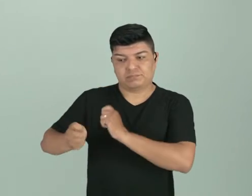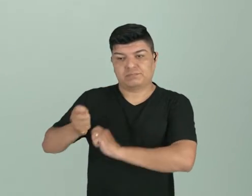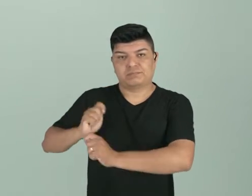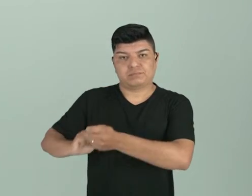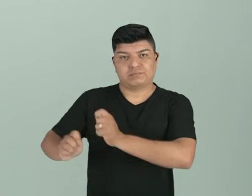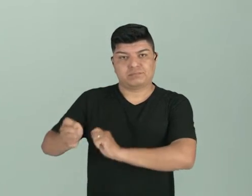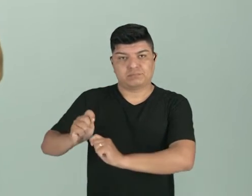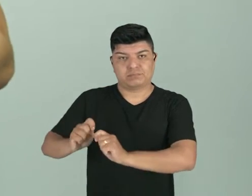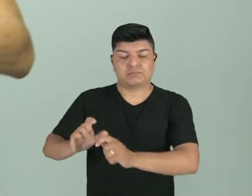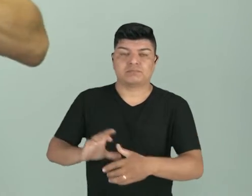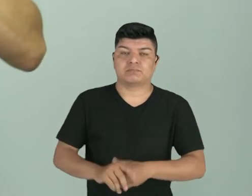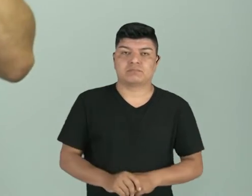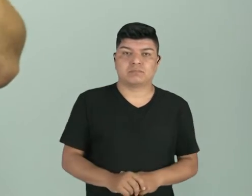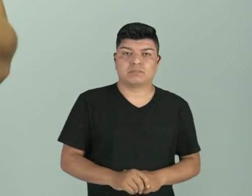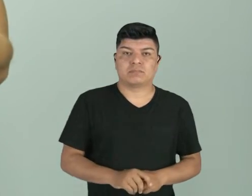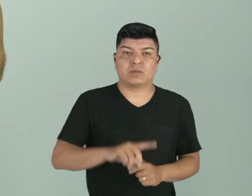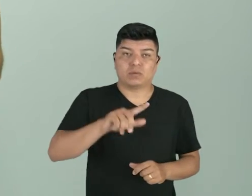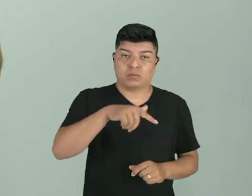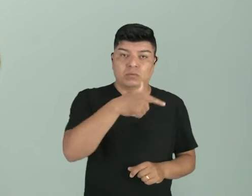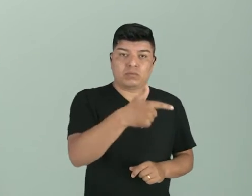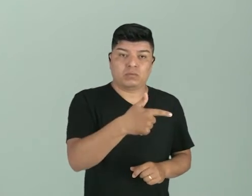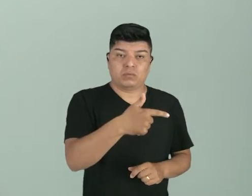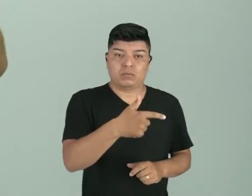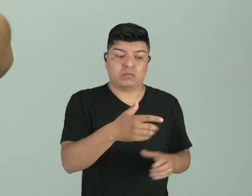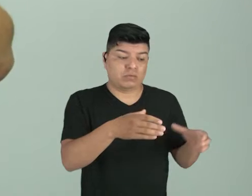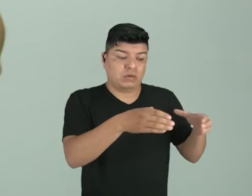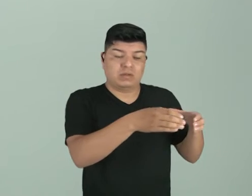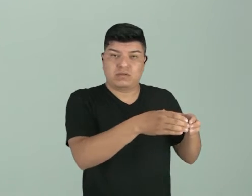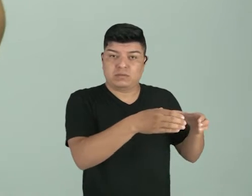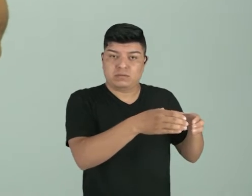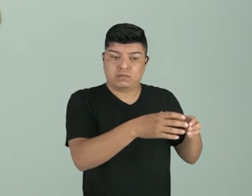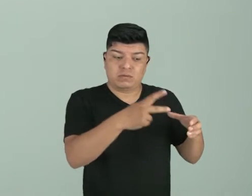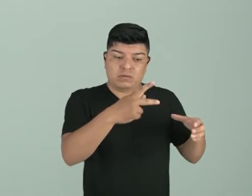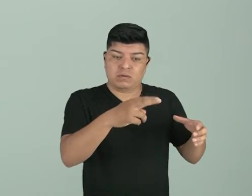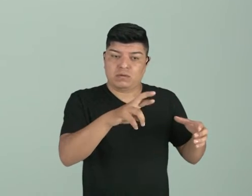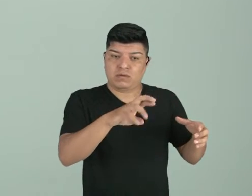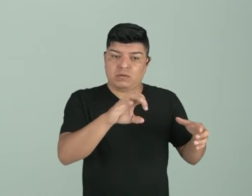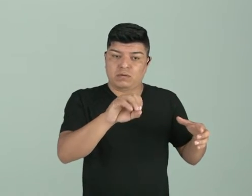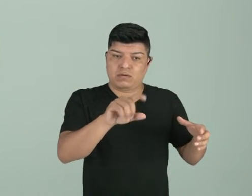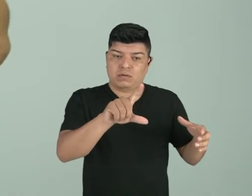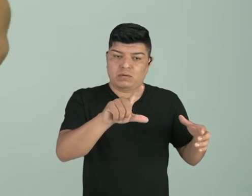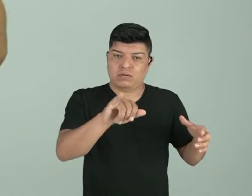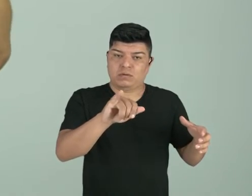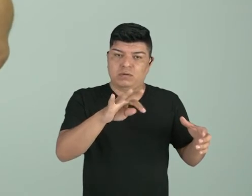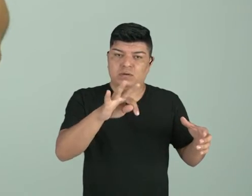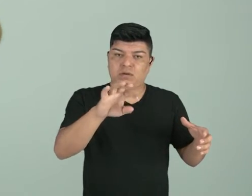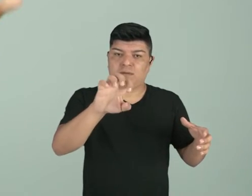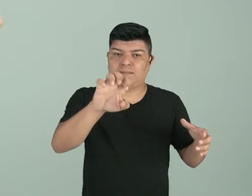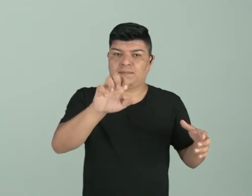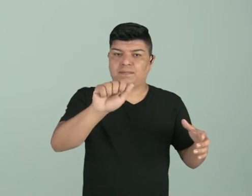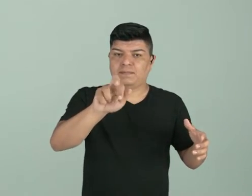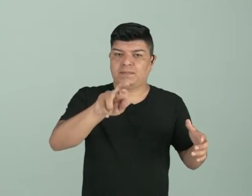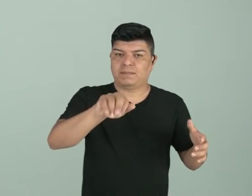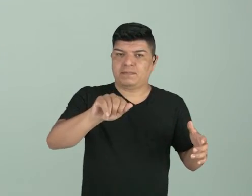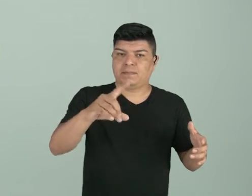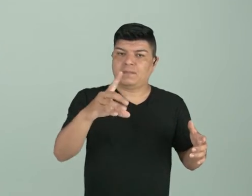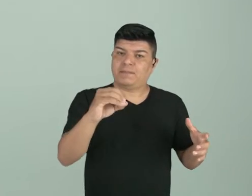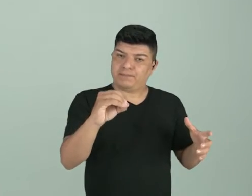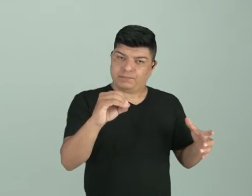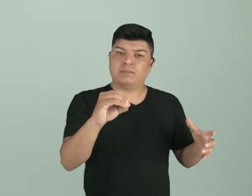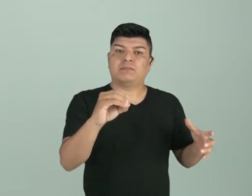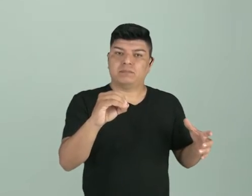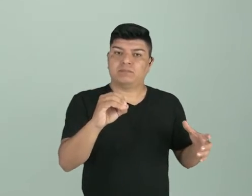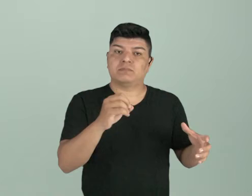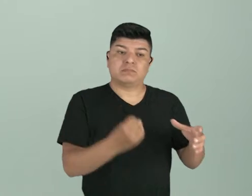O proletariado, ele é aquela classe que não é proprietária desses meios produtivos que